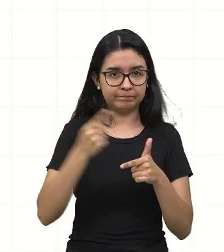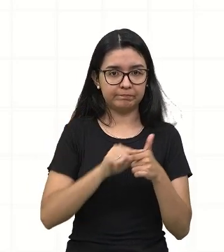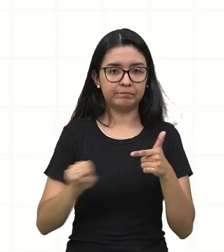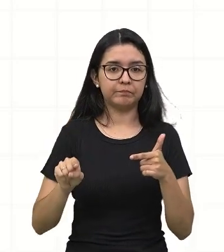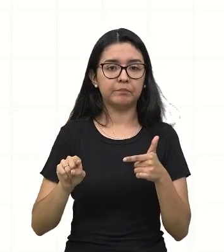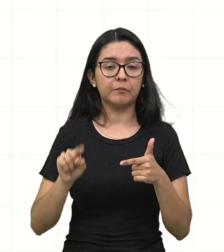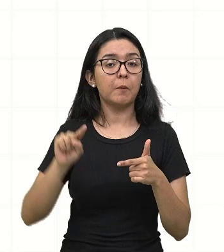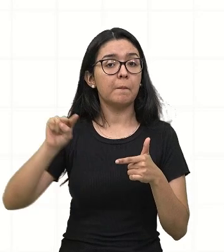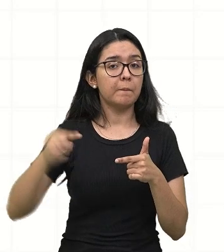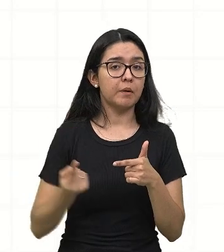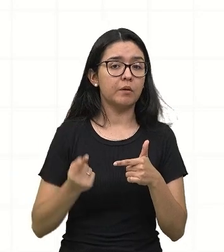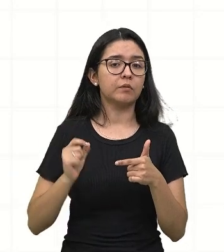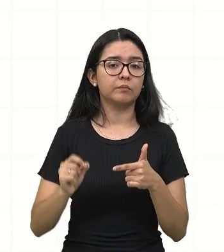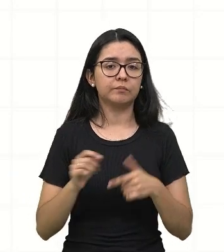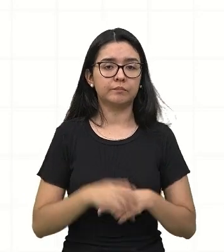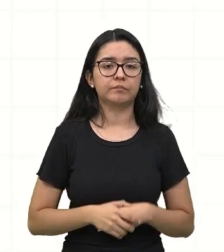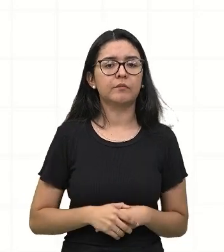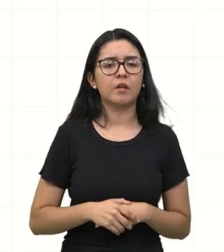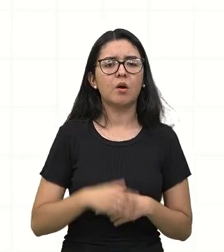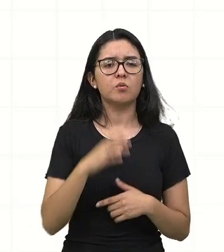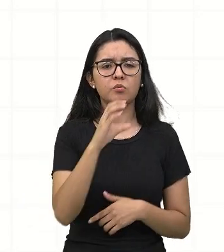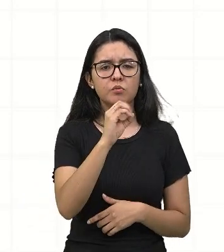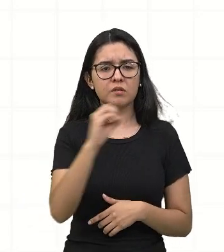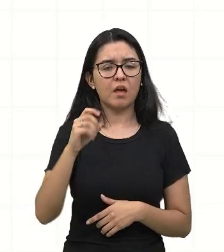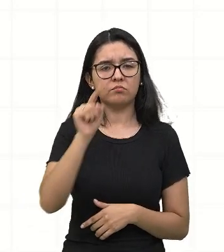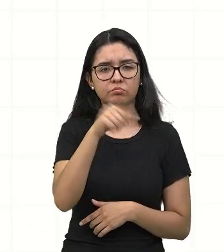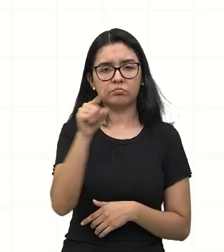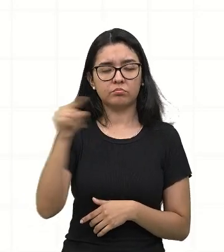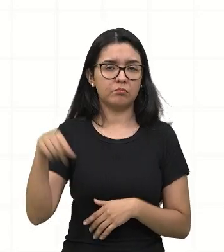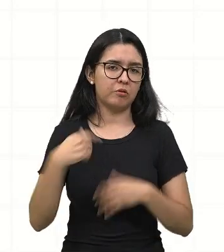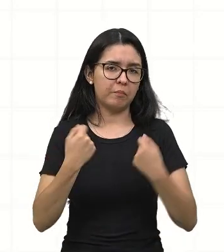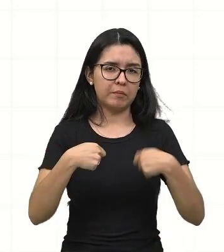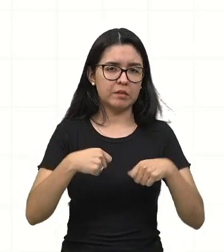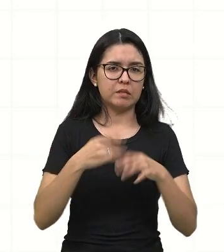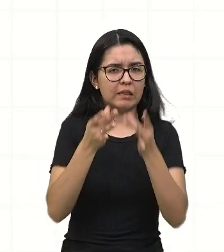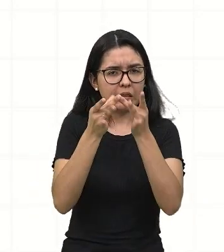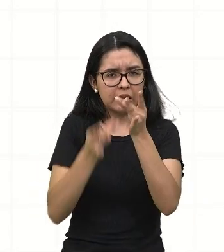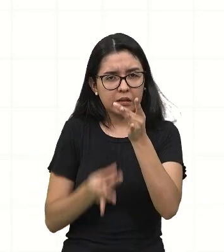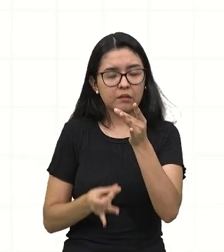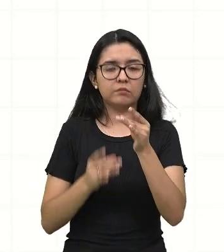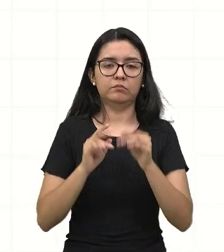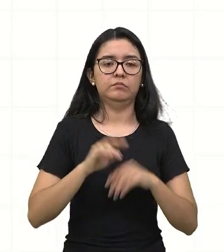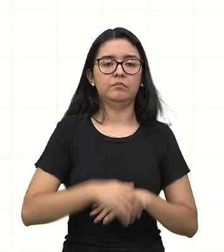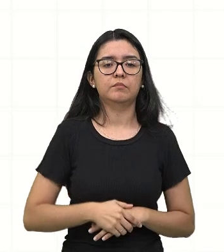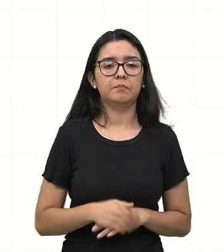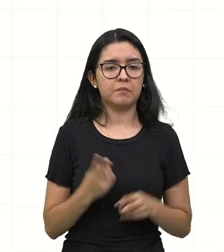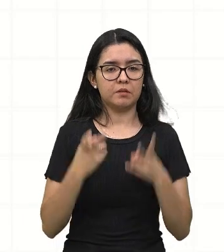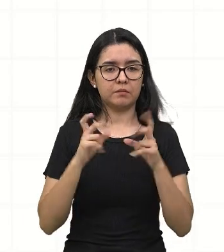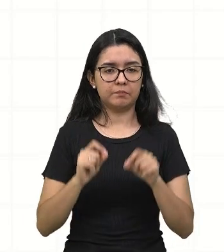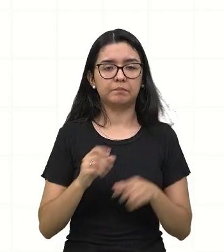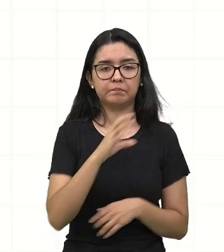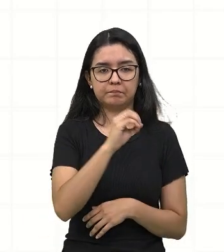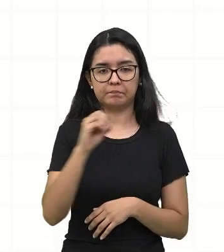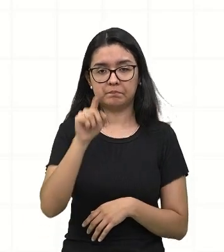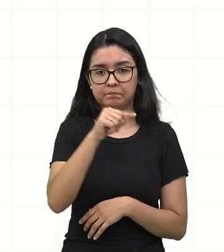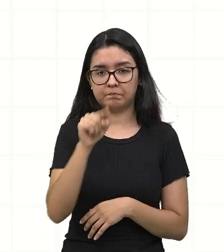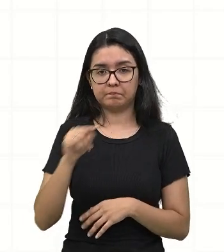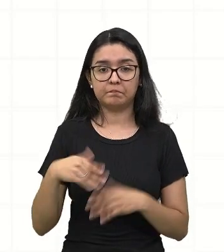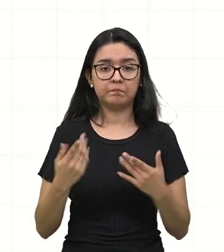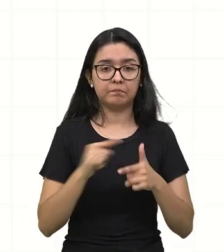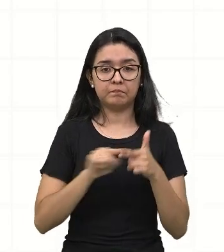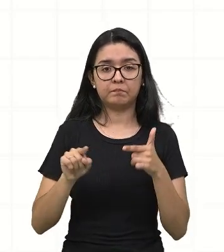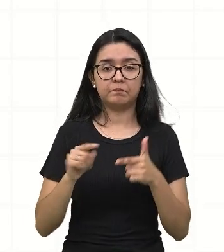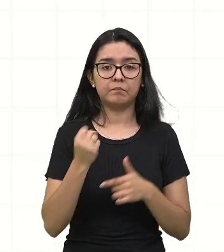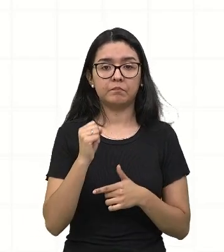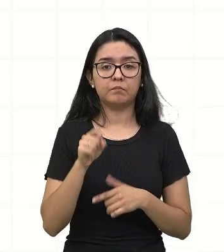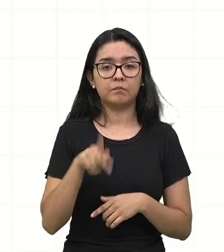vai ter, é só cortar os 0, não é nem para a gente fazer muito cálculo, ó. Corta os 0, aí 8 dividido por 1, 8. E a